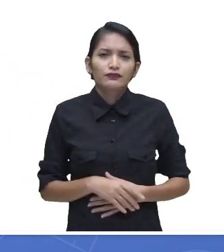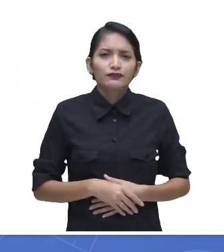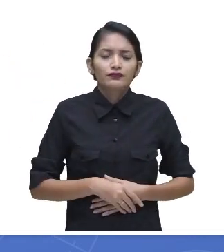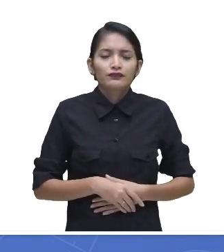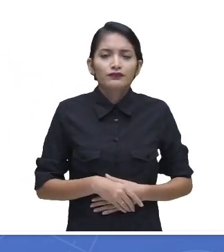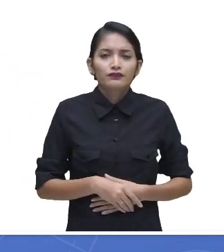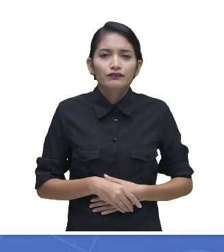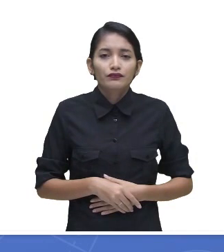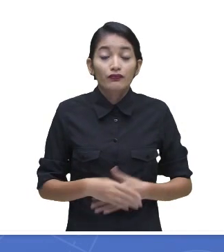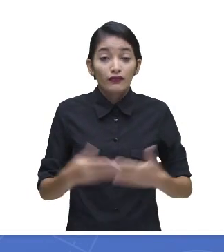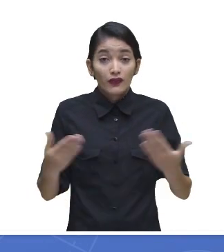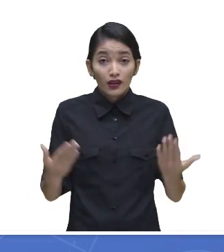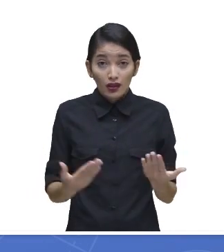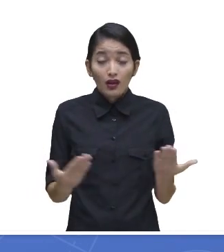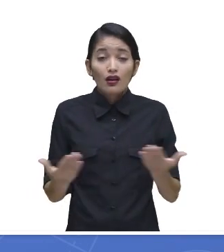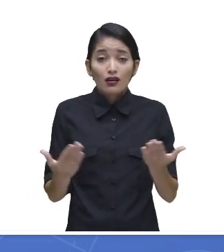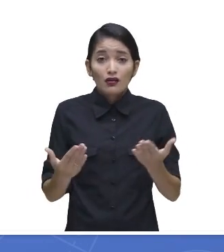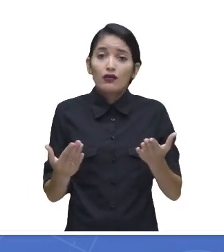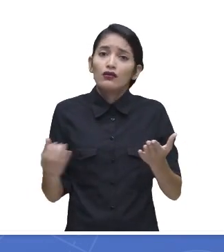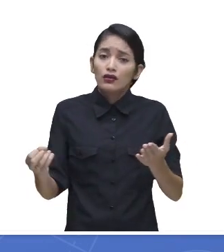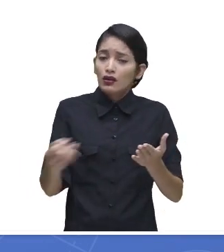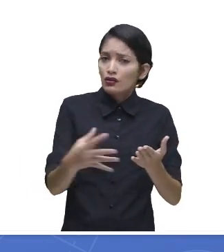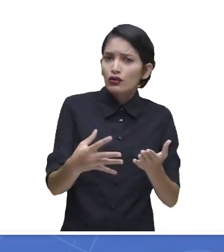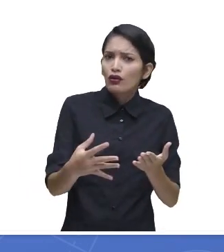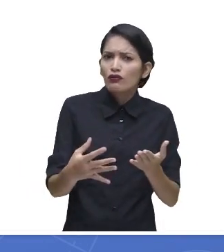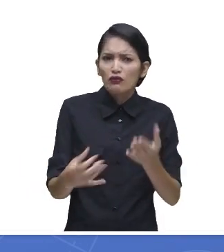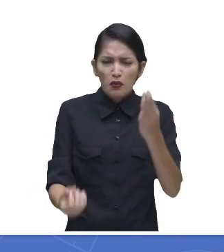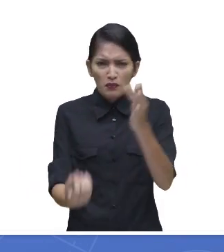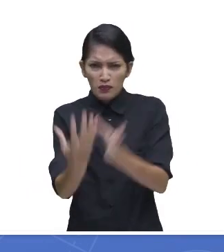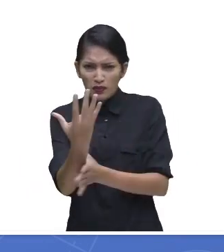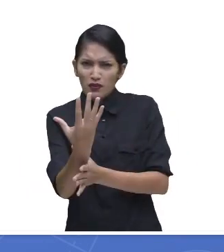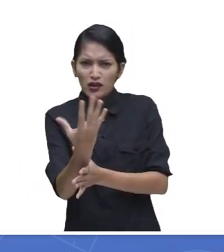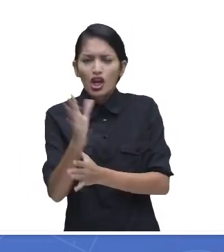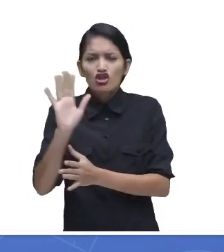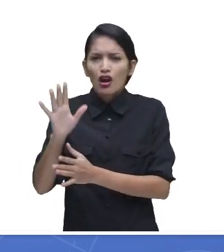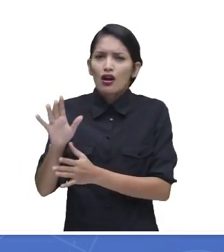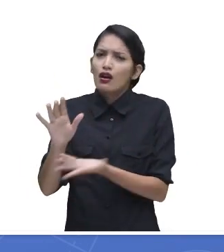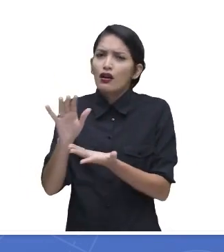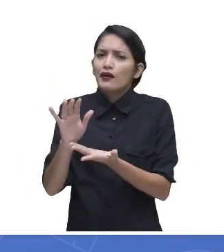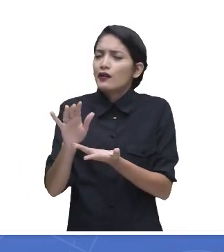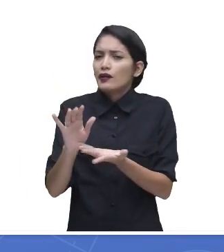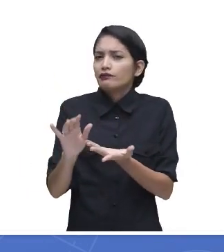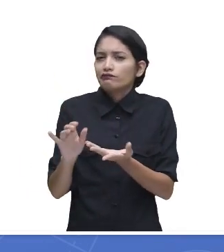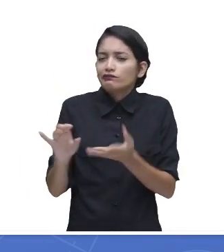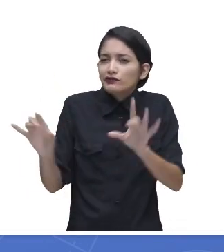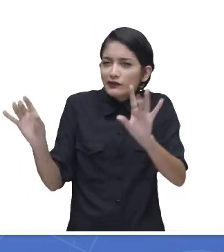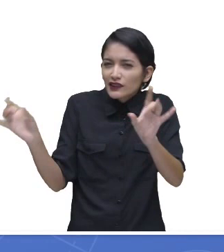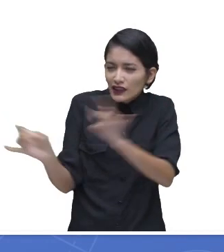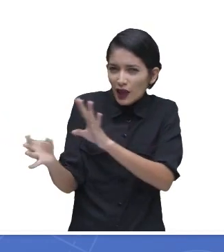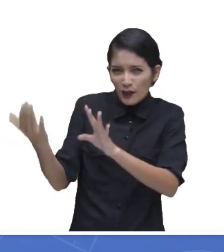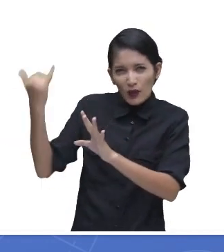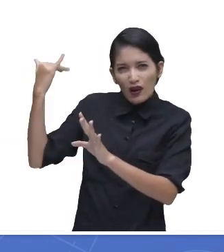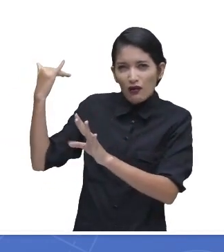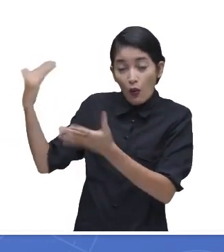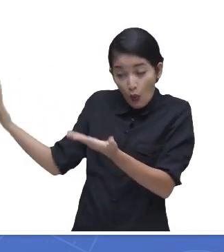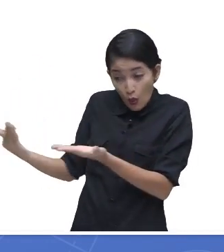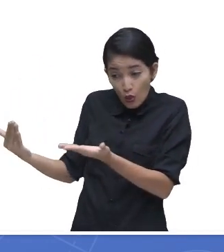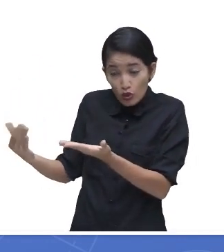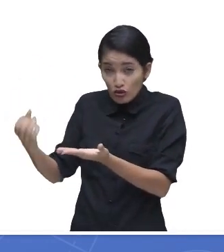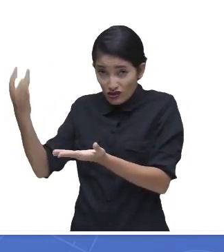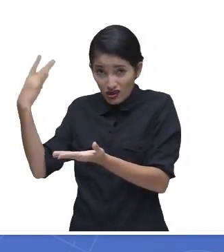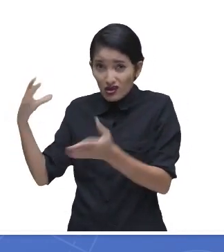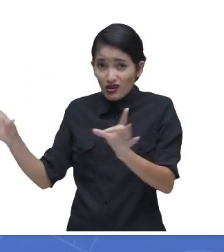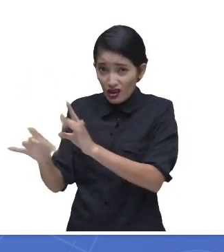A Idade Moderna também, ela não nasceu por acaso. Ah, morreu a Idade Média, acabou a Idade Média, acabou hoje.